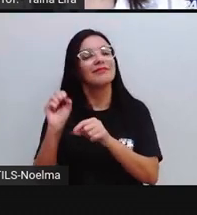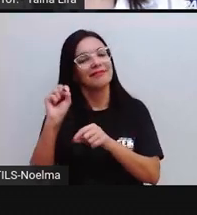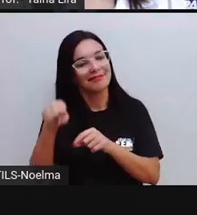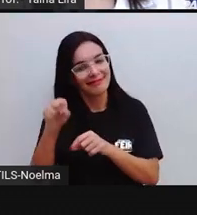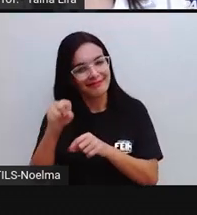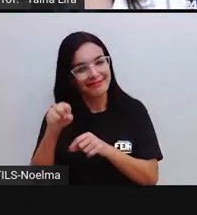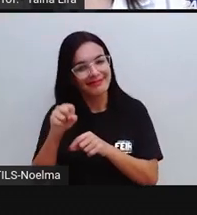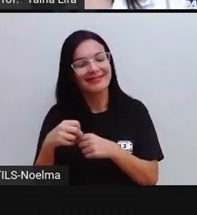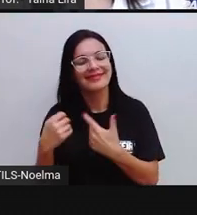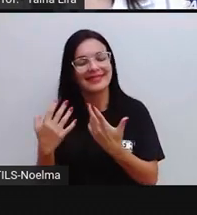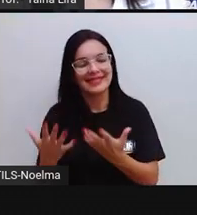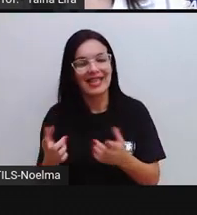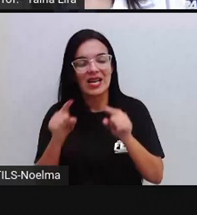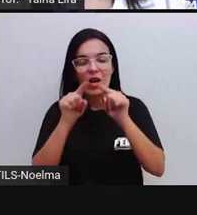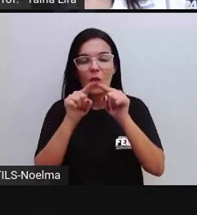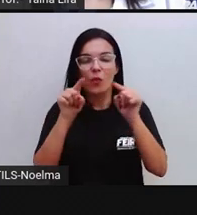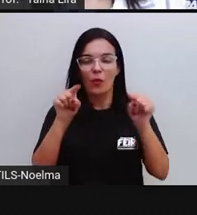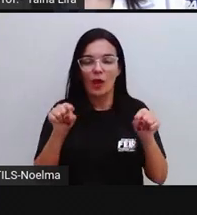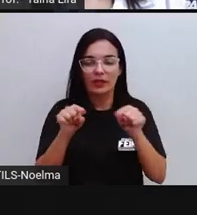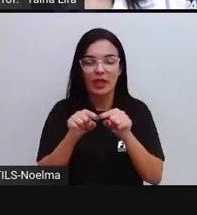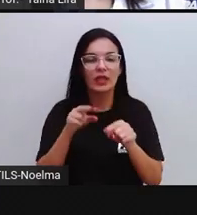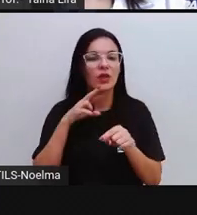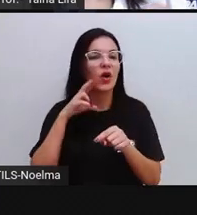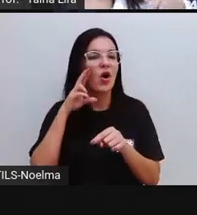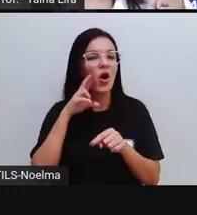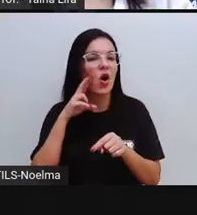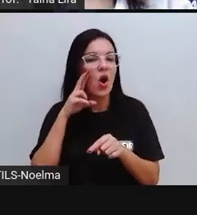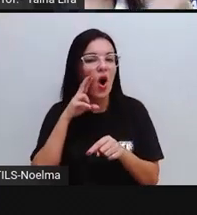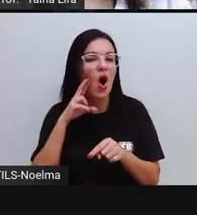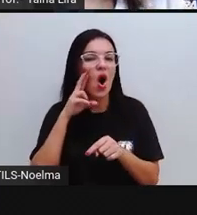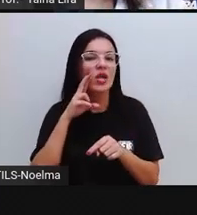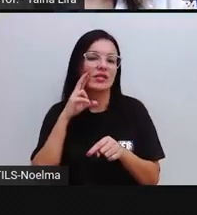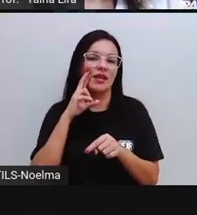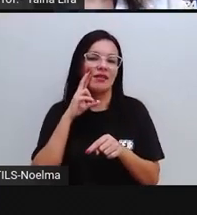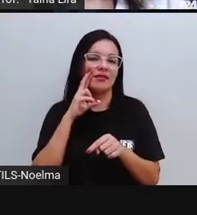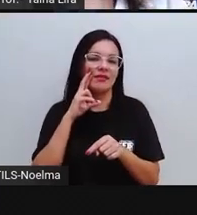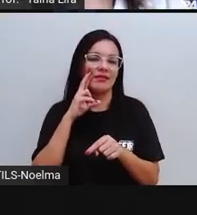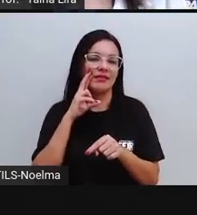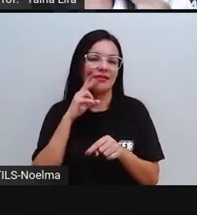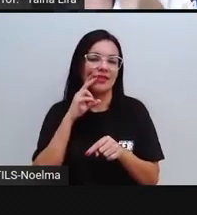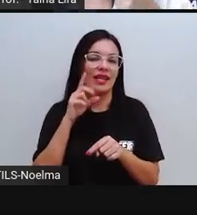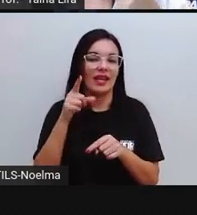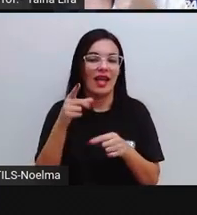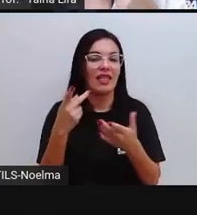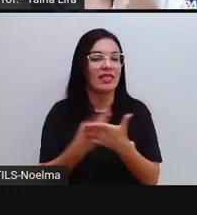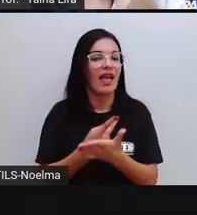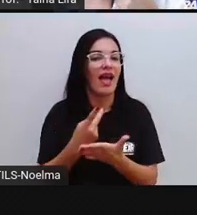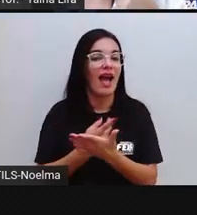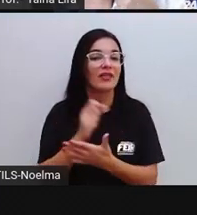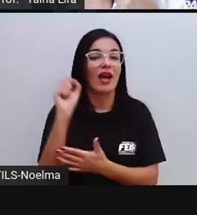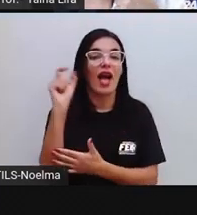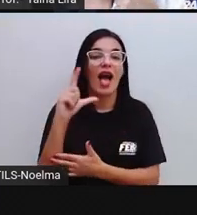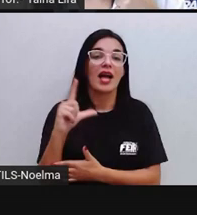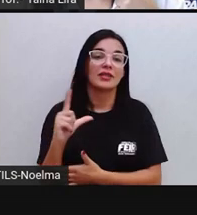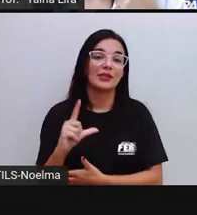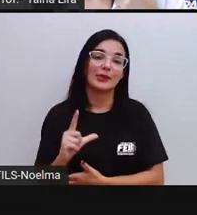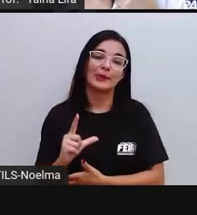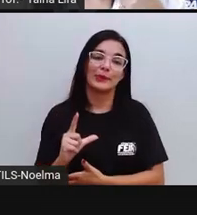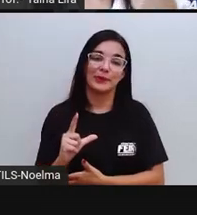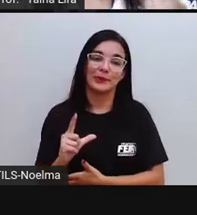Muito bem, segundo ano, olha lá. O quadrado, ó, deveria ser rosa. E o quadrado tá, ó, pintado